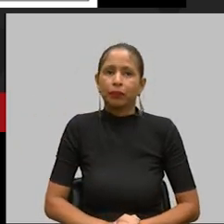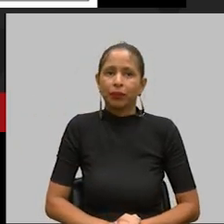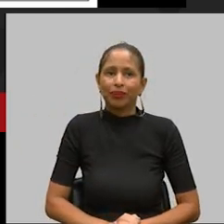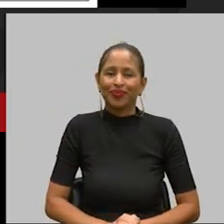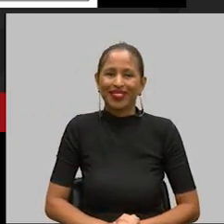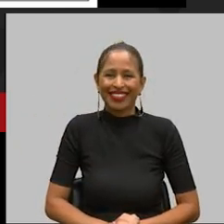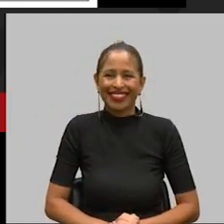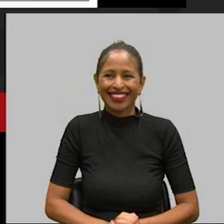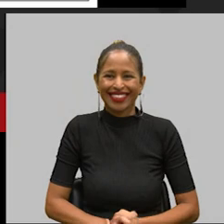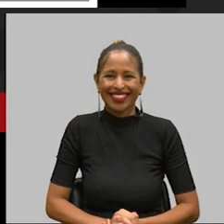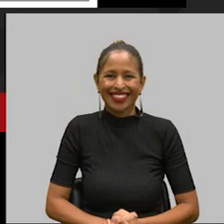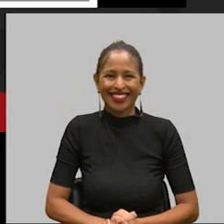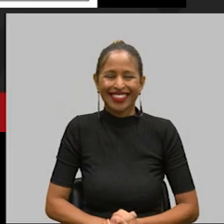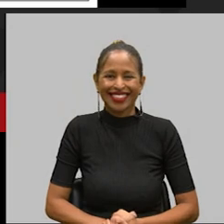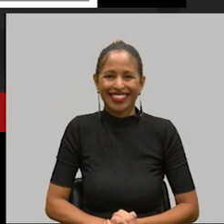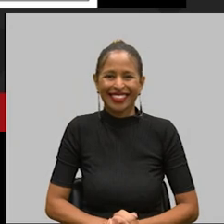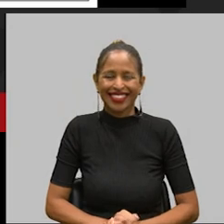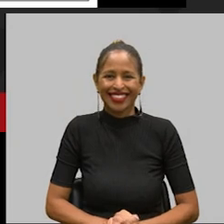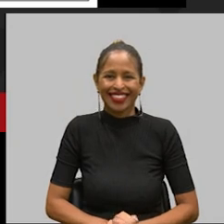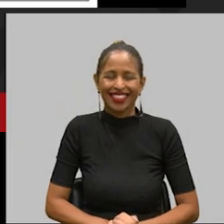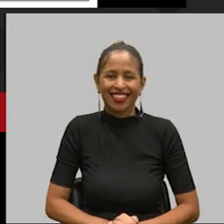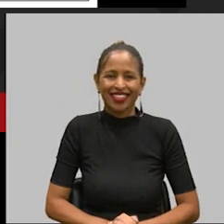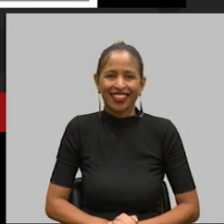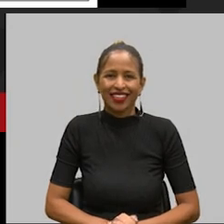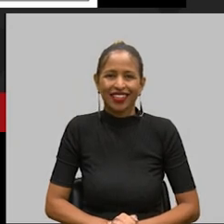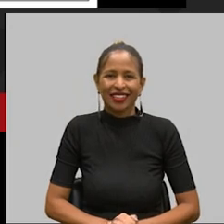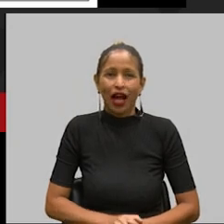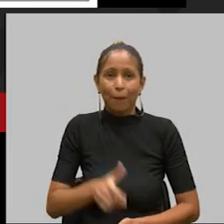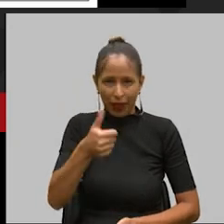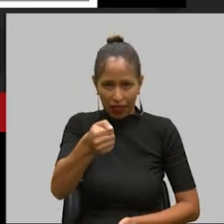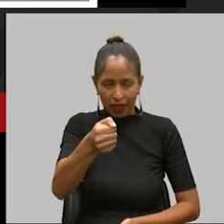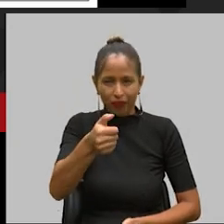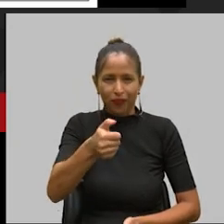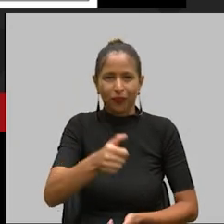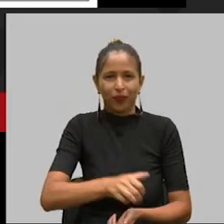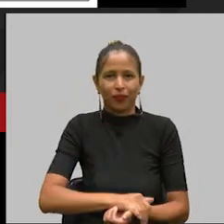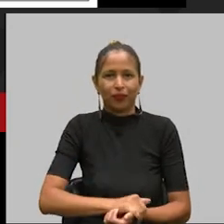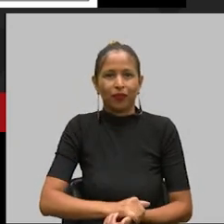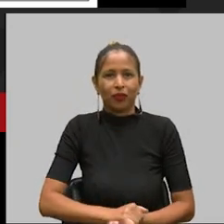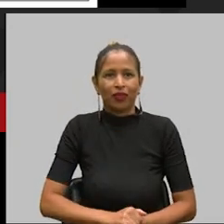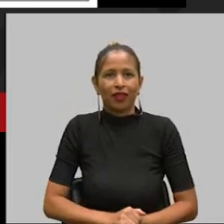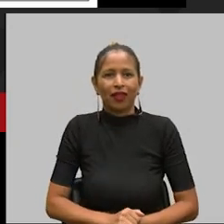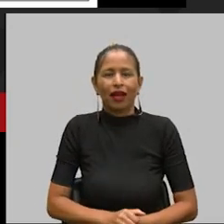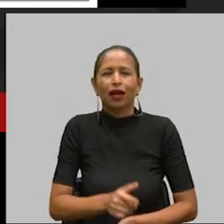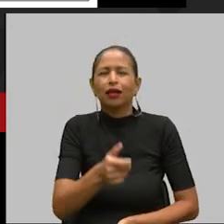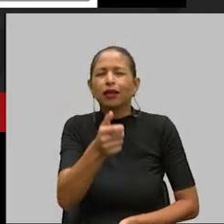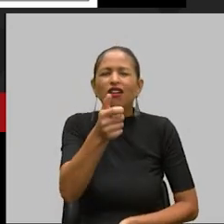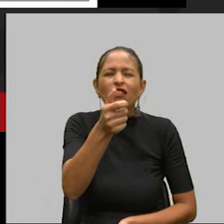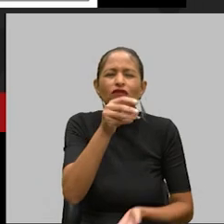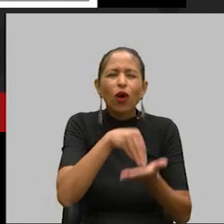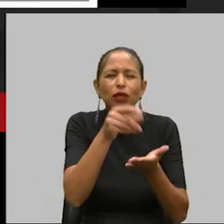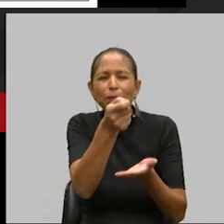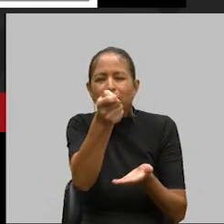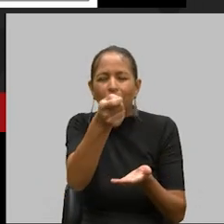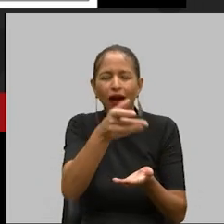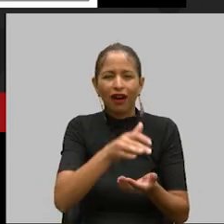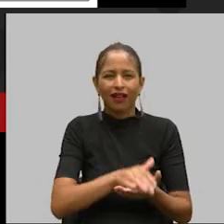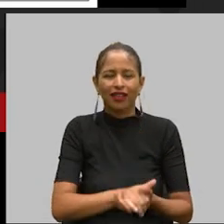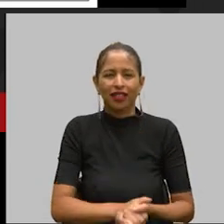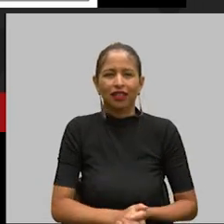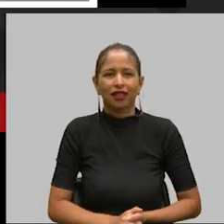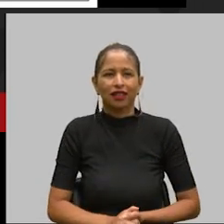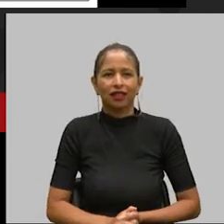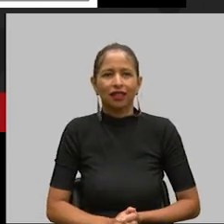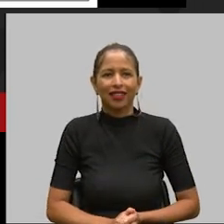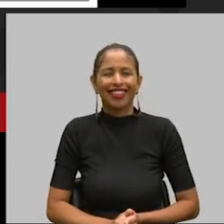como é que volta tá voltando não gente ó é é dali ó você tem que virar ali Mirando lá mas não tá voltando não Tuda aí meu